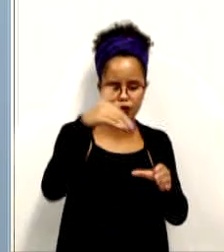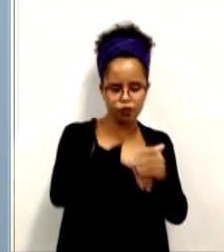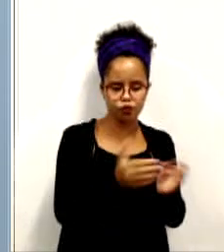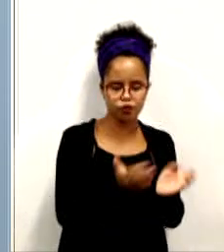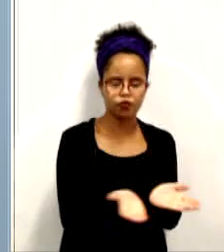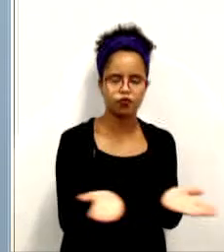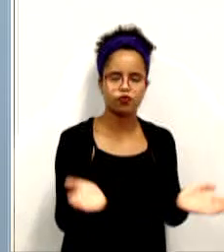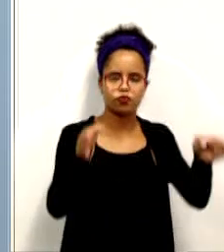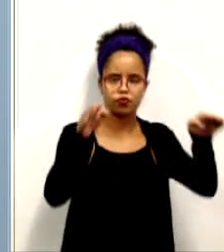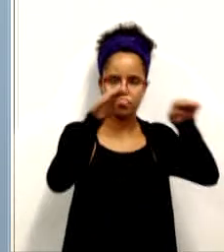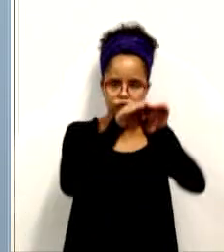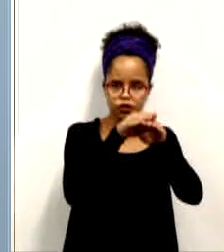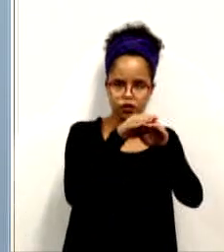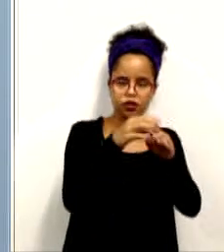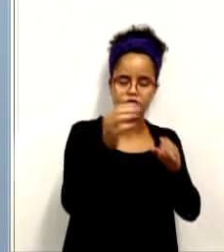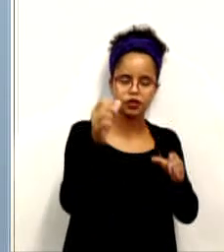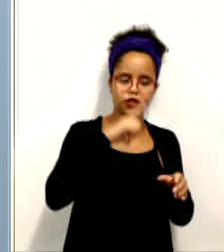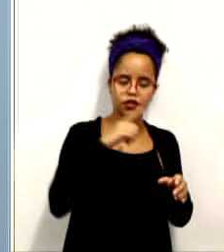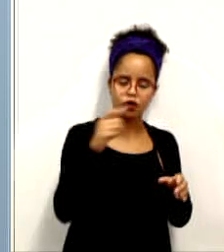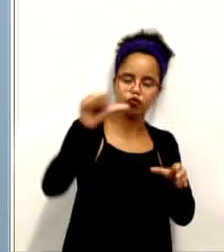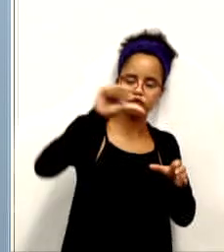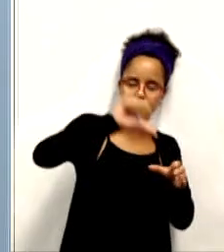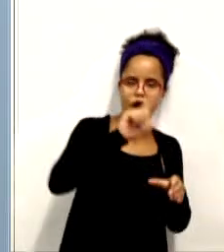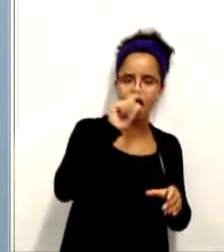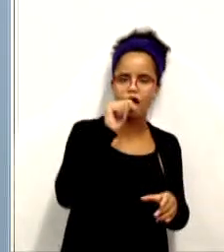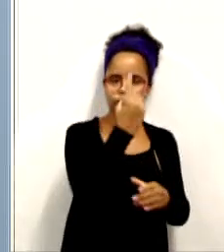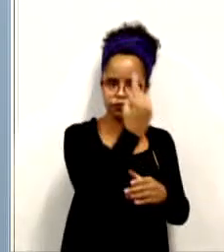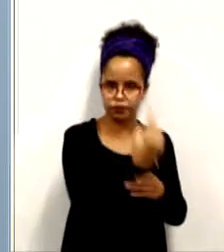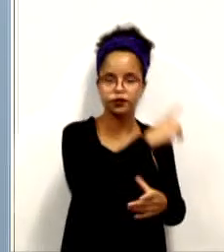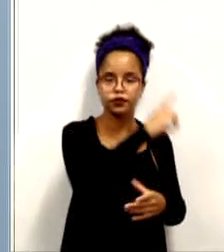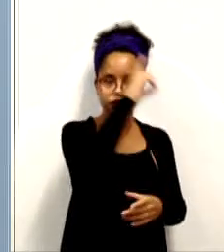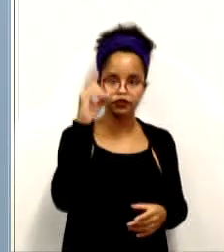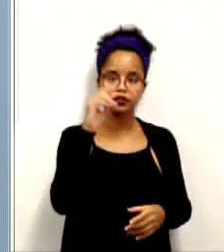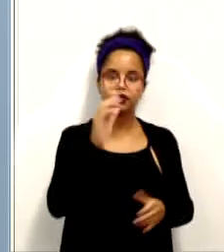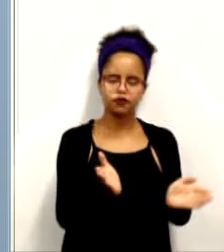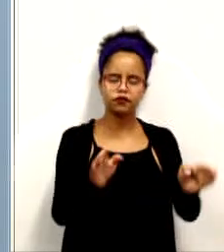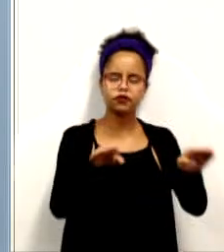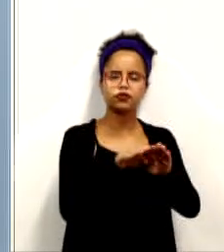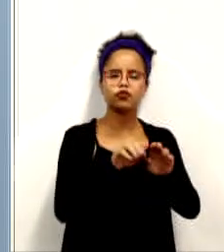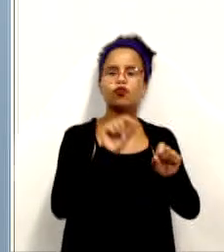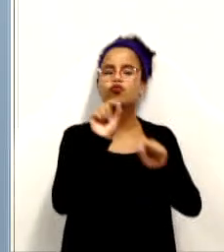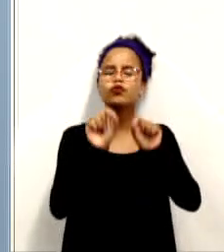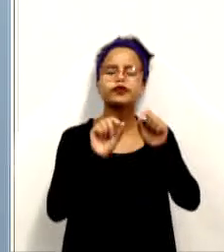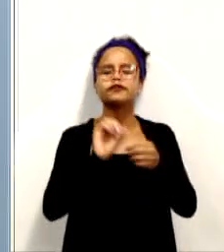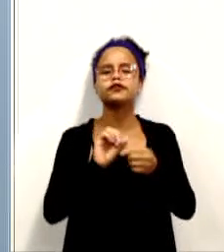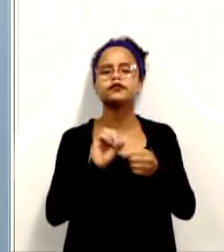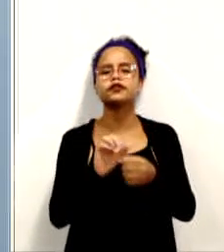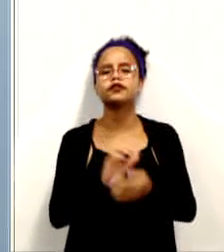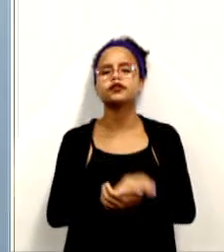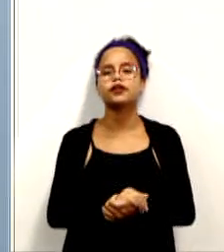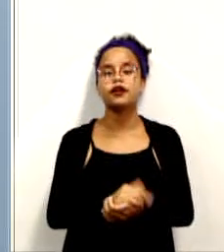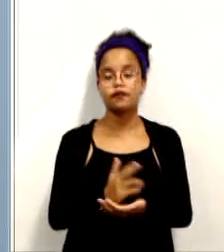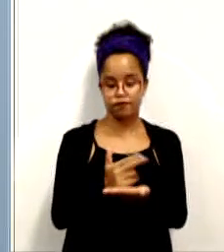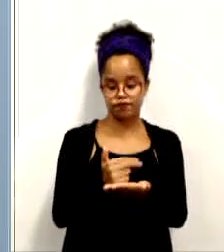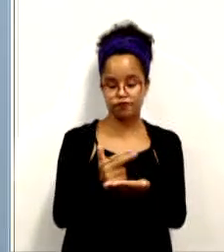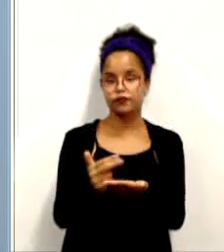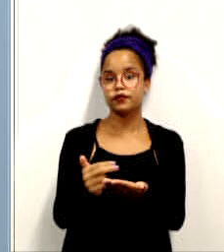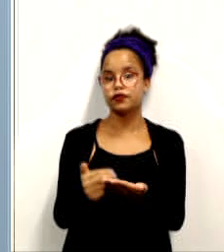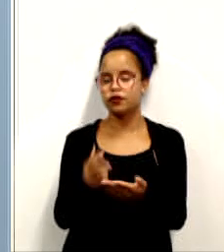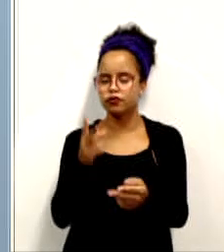primeiro dia e que ficou ali fechadinho. O que é que vocês vão fazer? Vocês vão desenhar as observações da